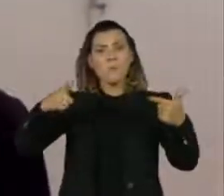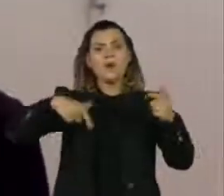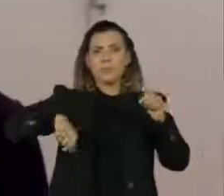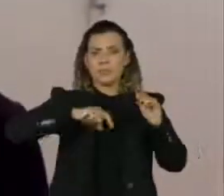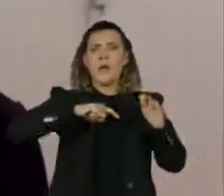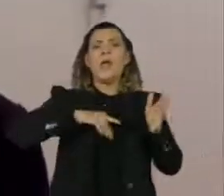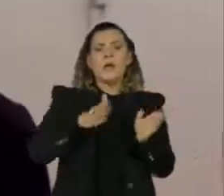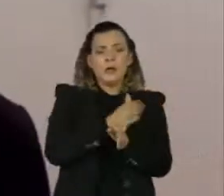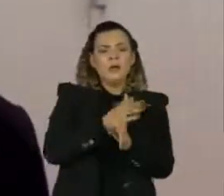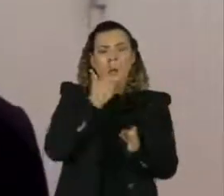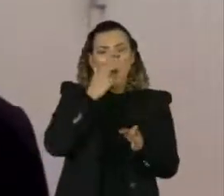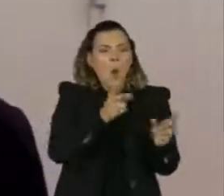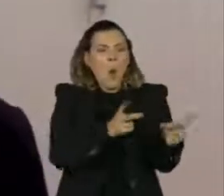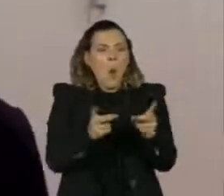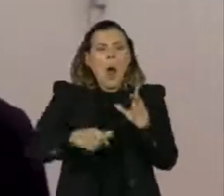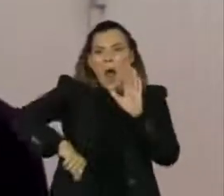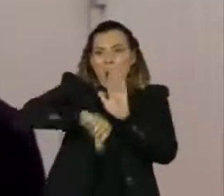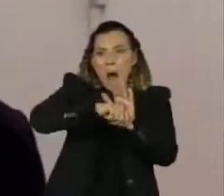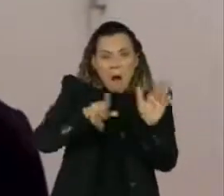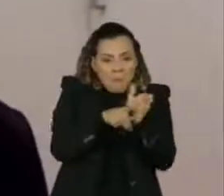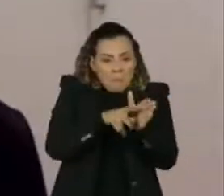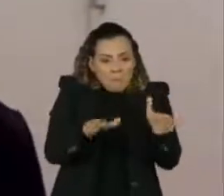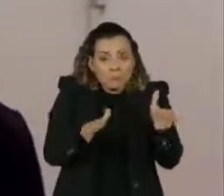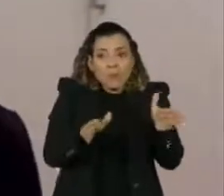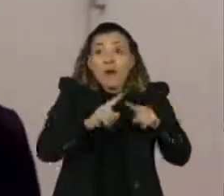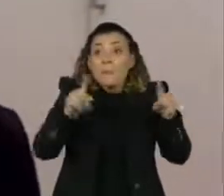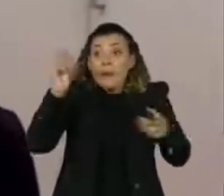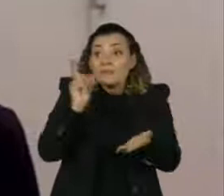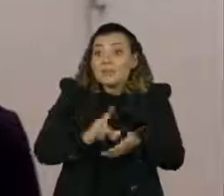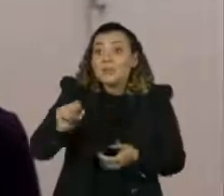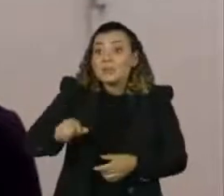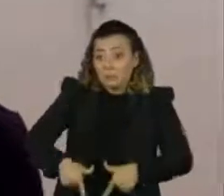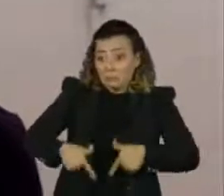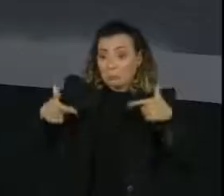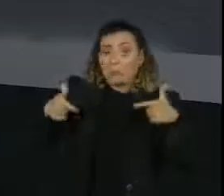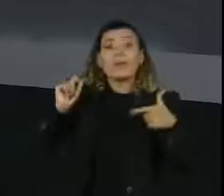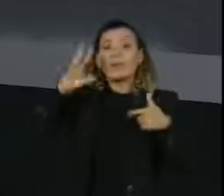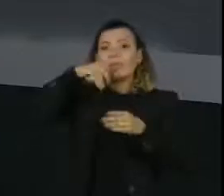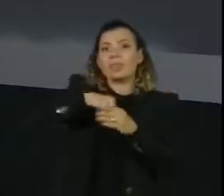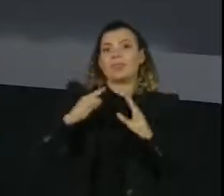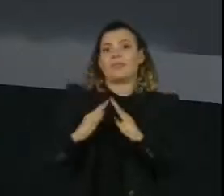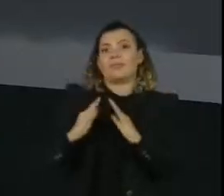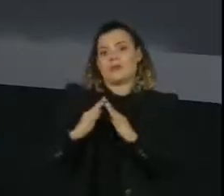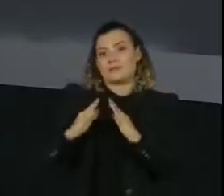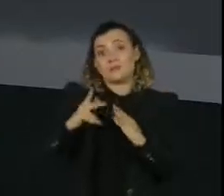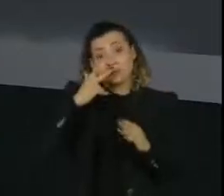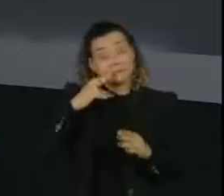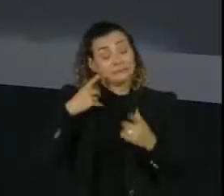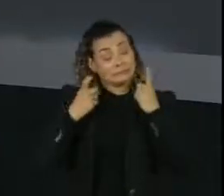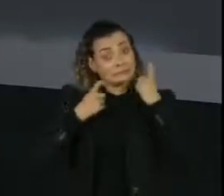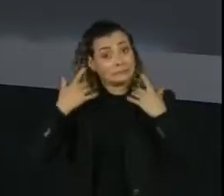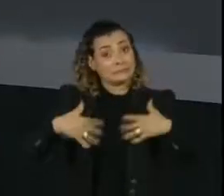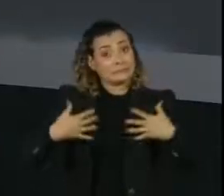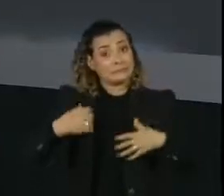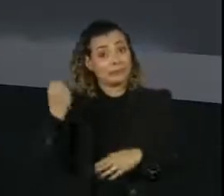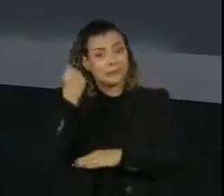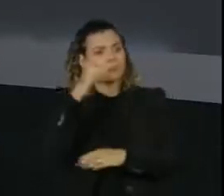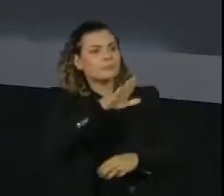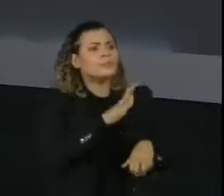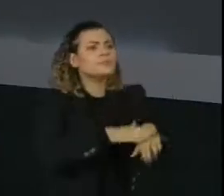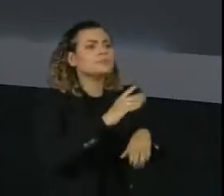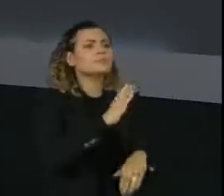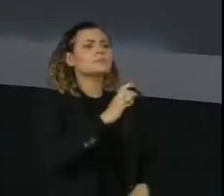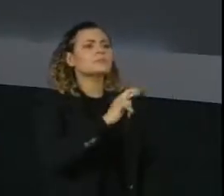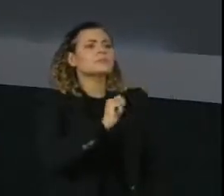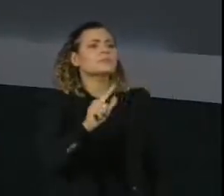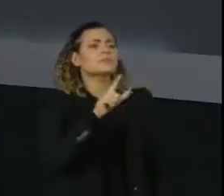fronteiras, o que alimenta muito o crime brasileiro é a arma que circula internamente. Carol, finalmente, o argumento de que a posse